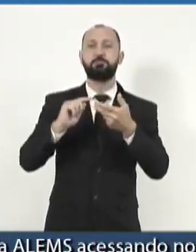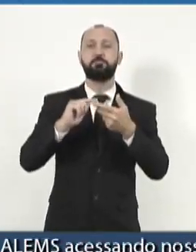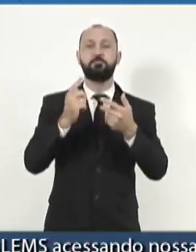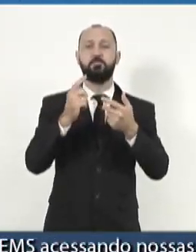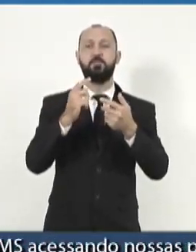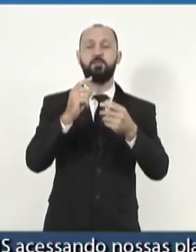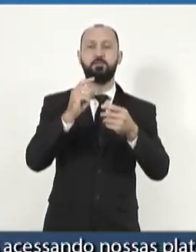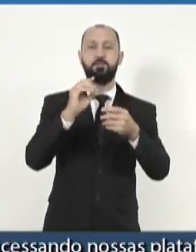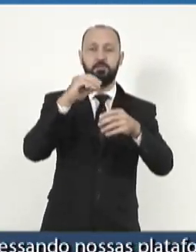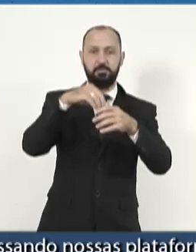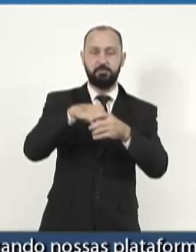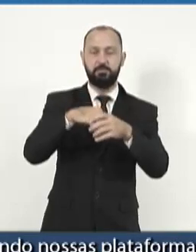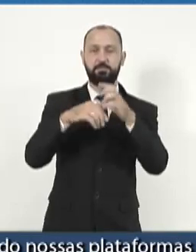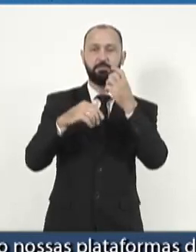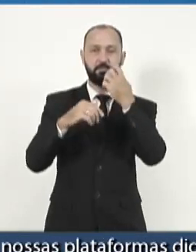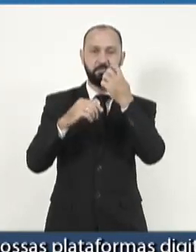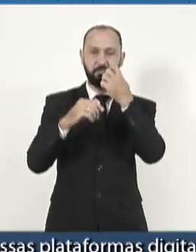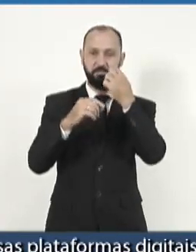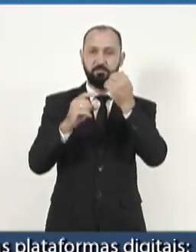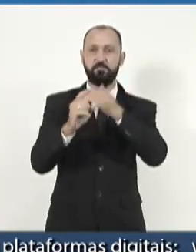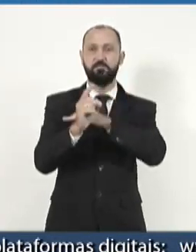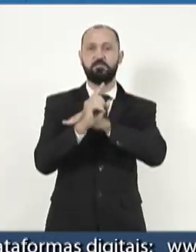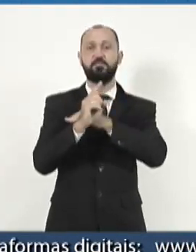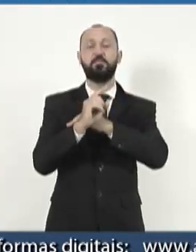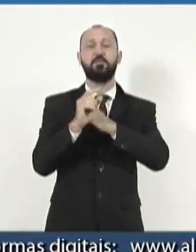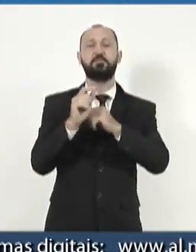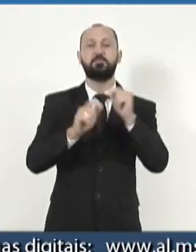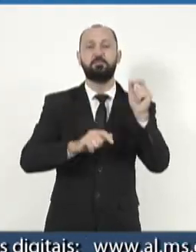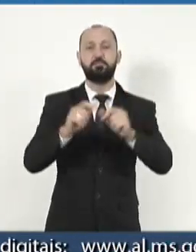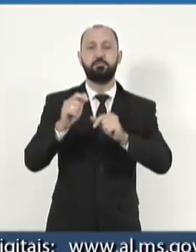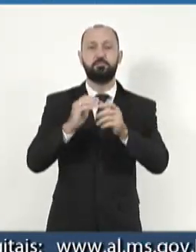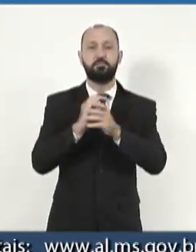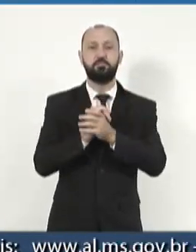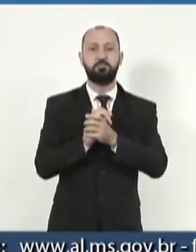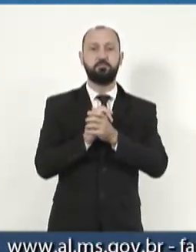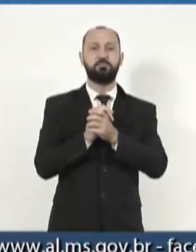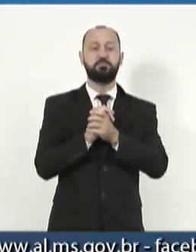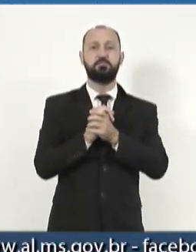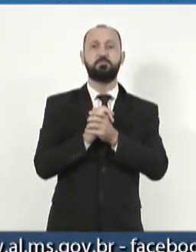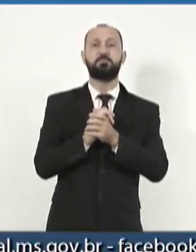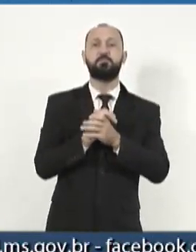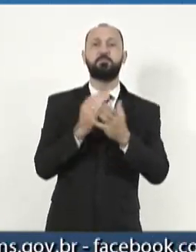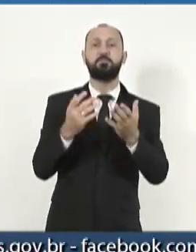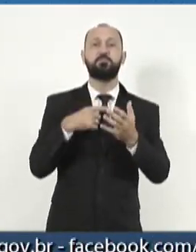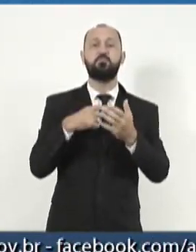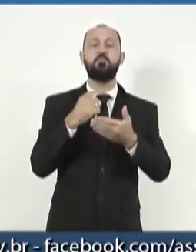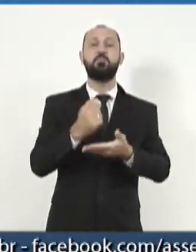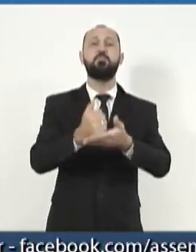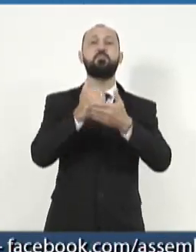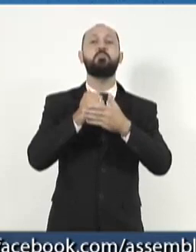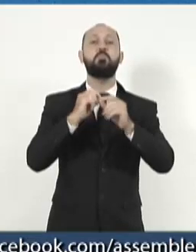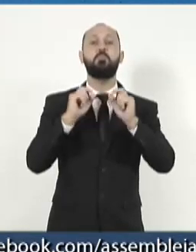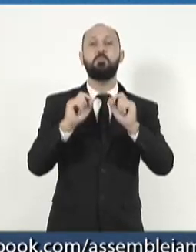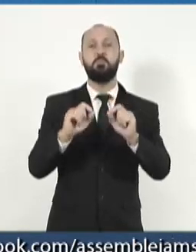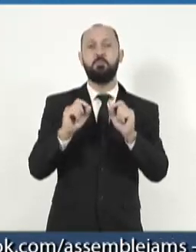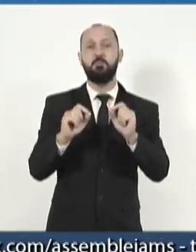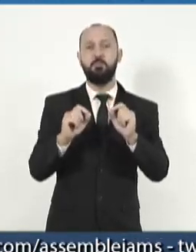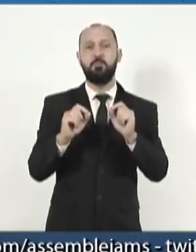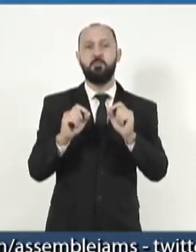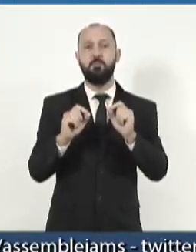né? Segundo a direção da CACEMES, foram gastos R$ 290